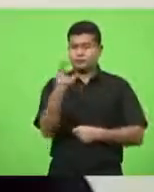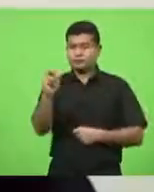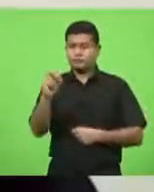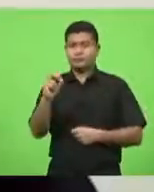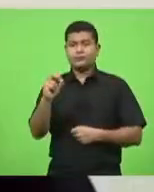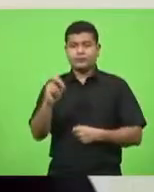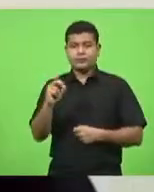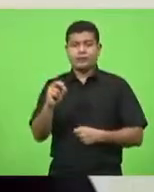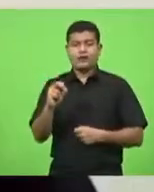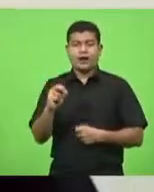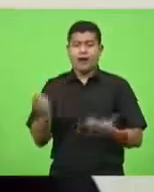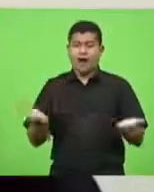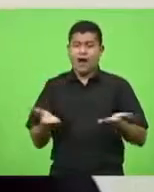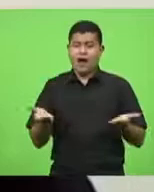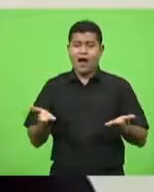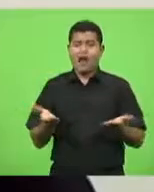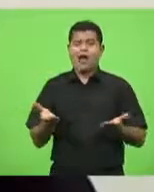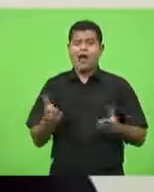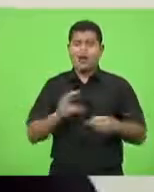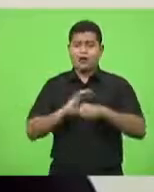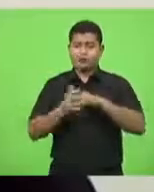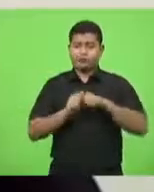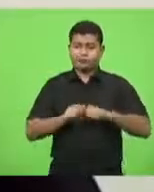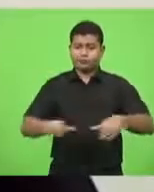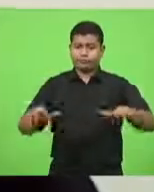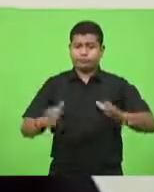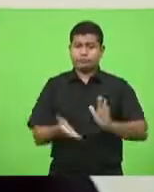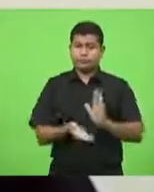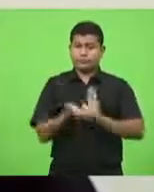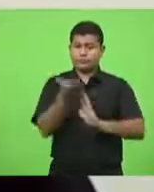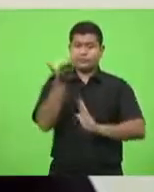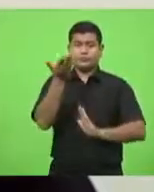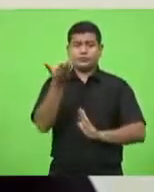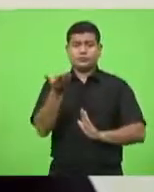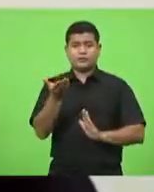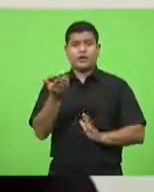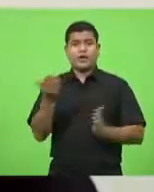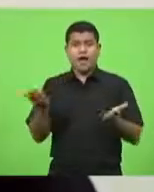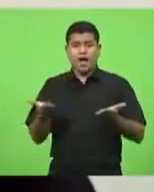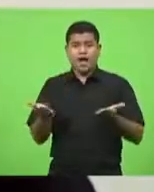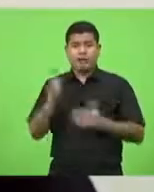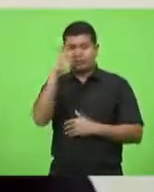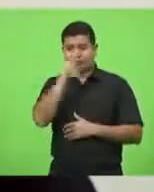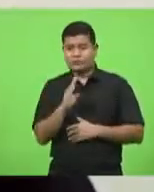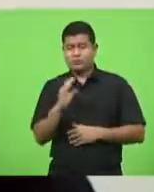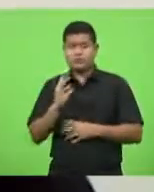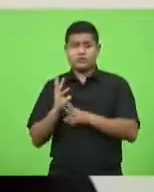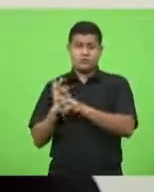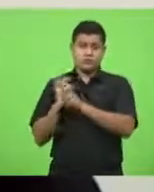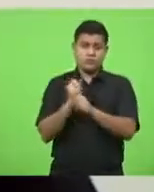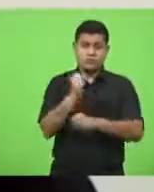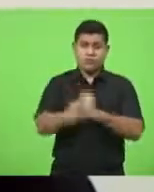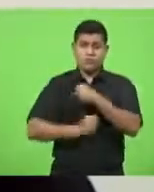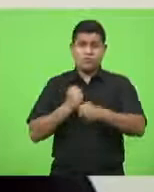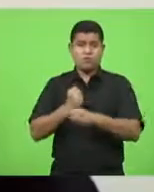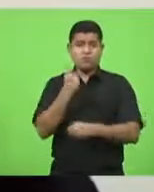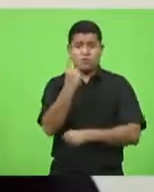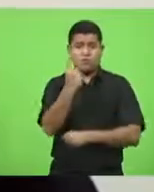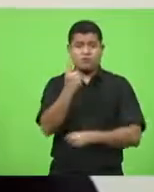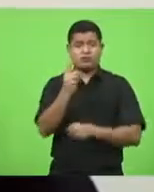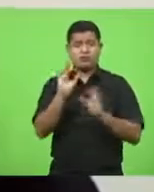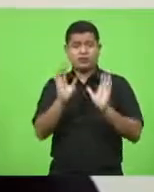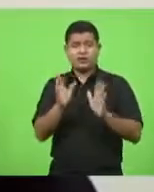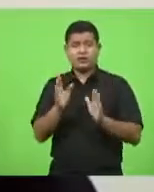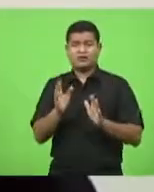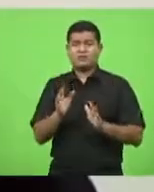que vivemos este ano. O Brasil completou um ano de pandemia de Covid-19, com recordes